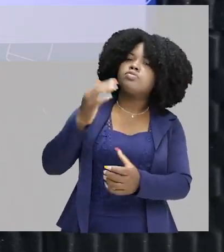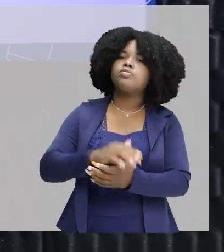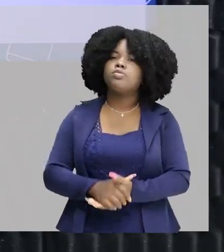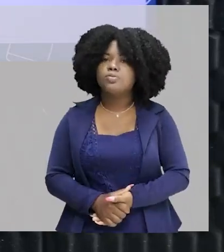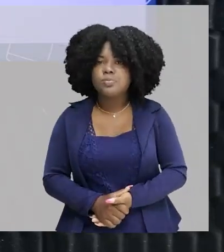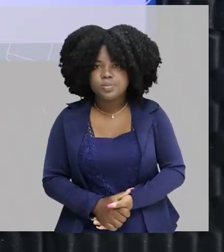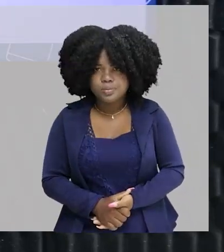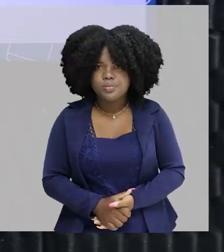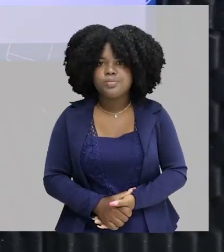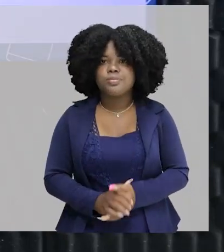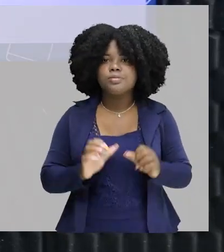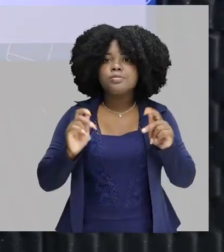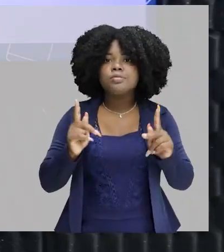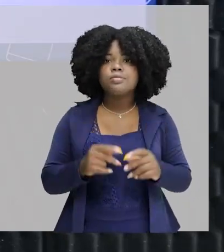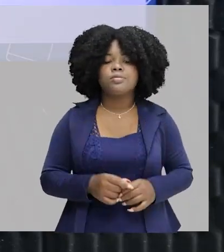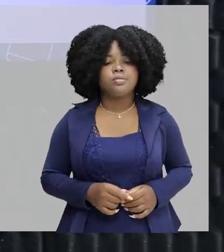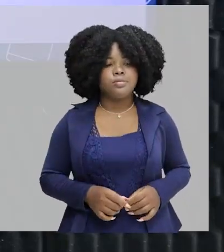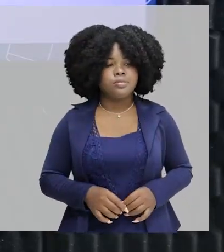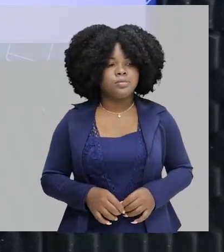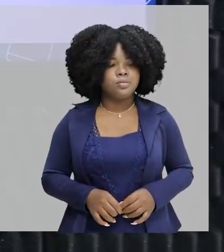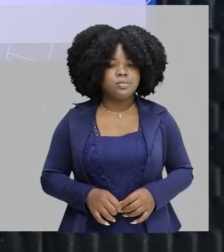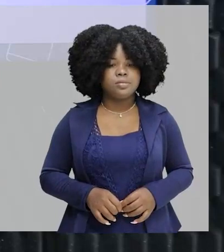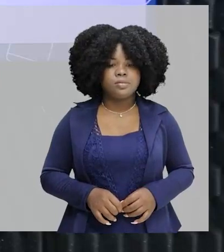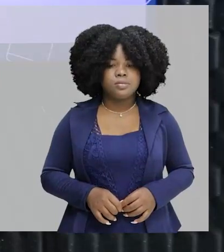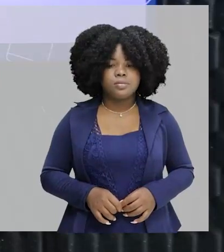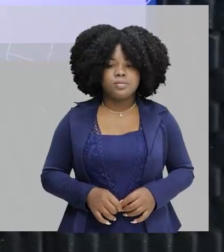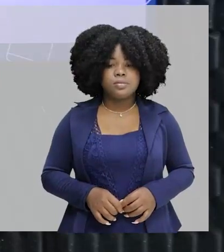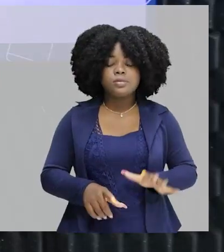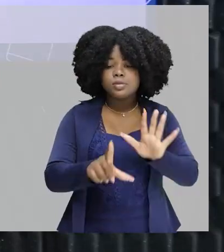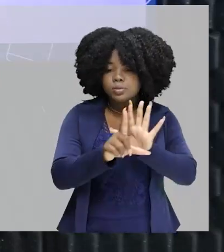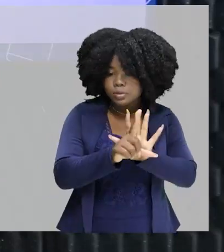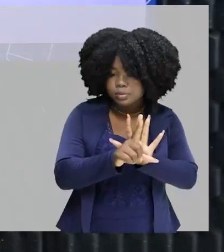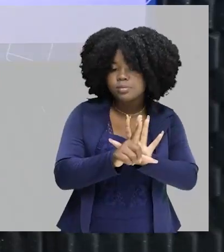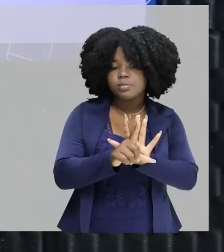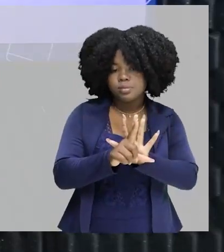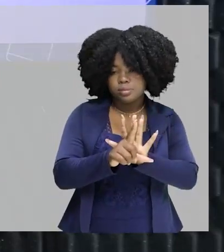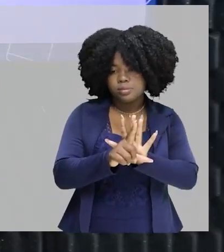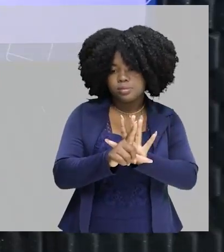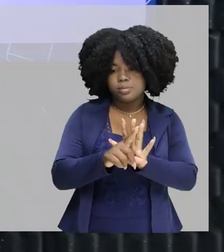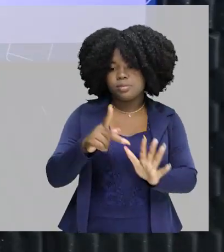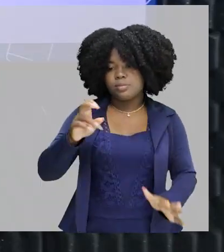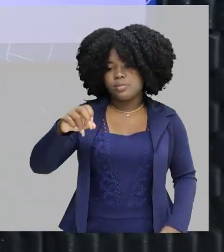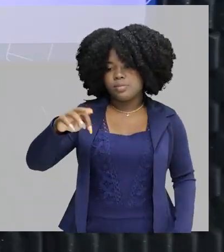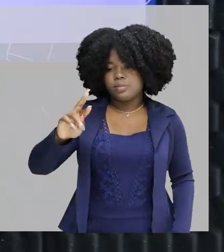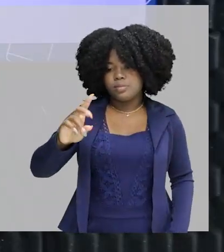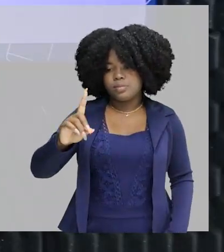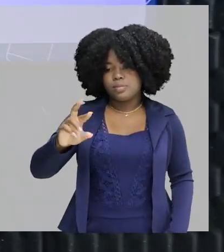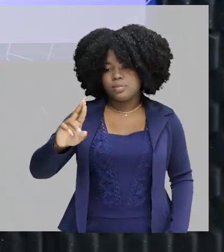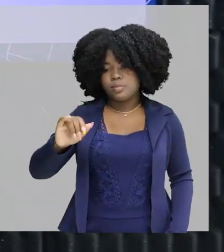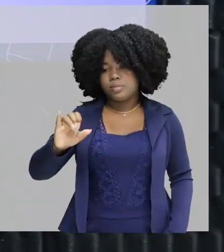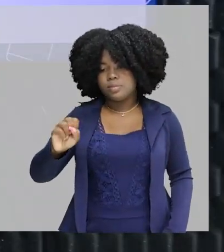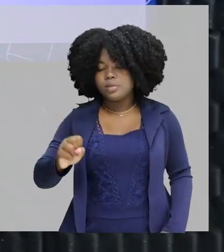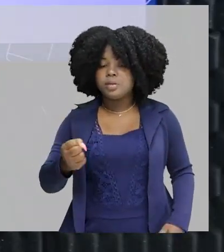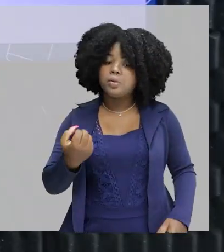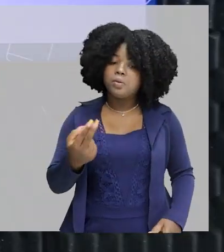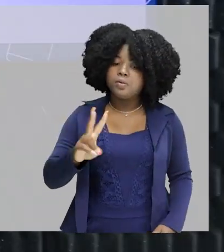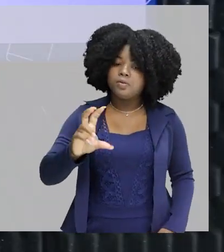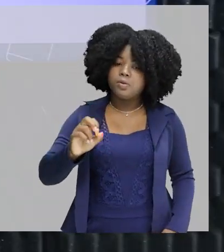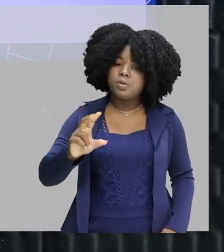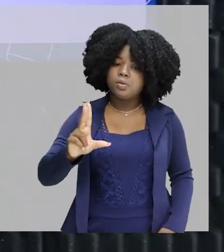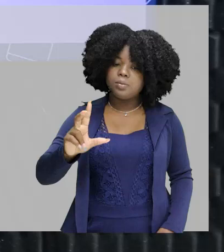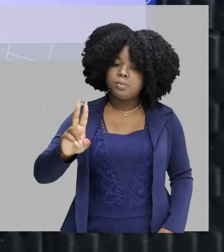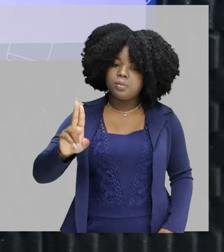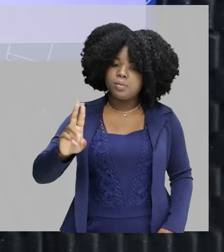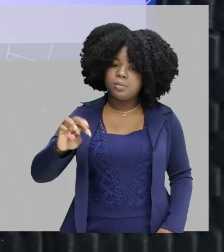o futuro, certo? Então, essas leis ponderais, ou também leis volumétricas, estão